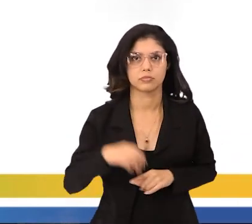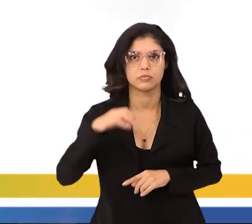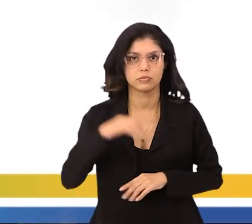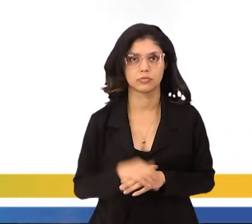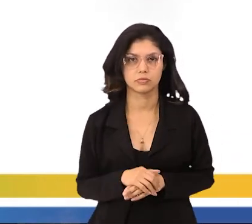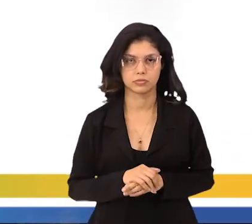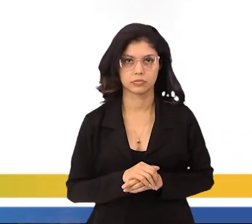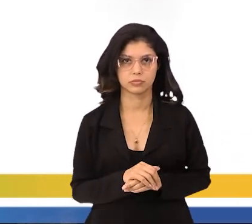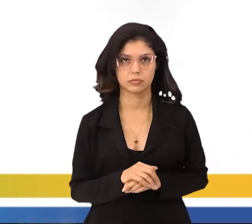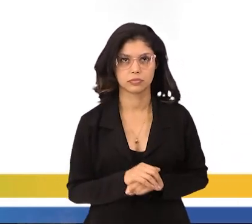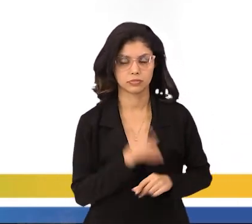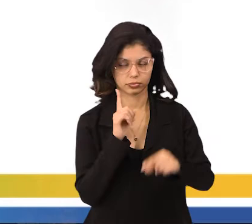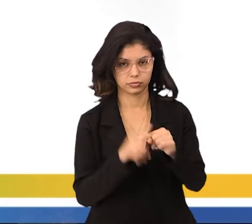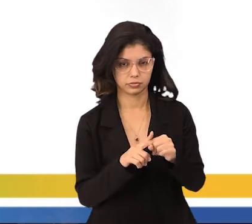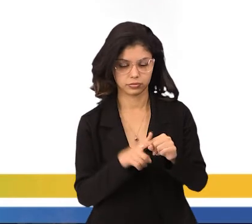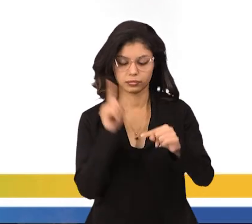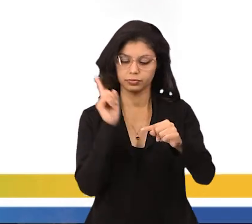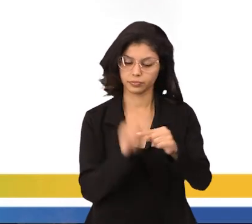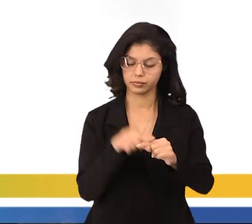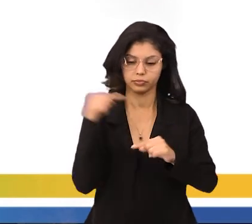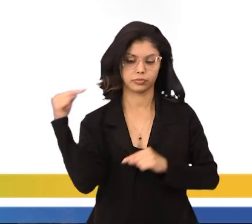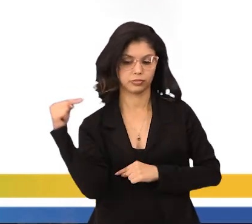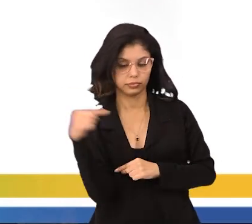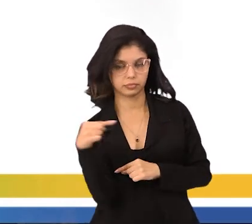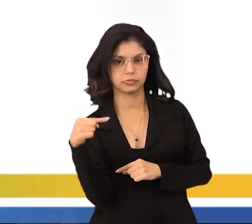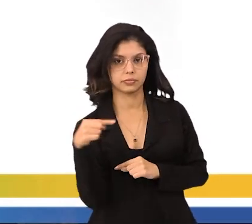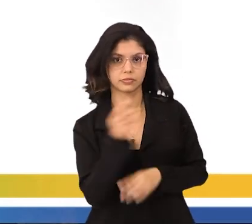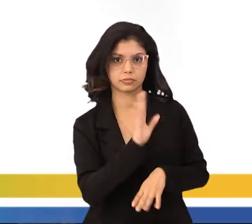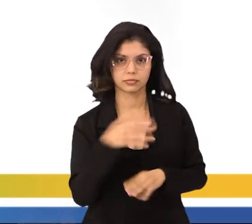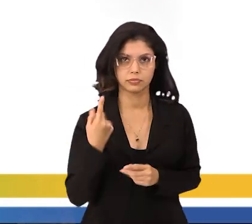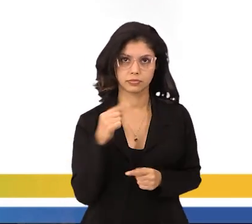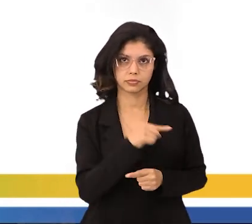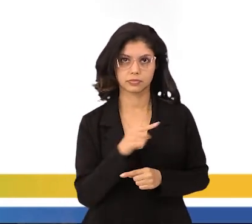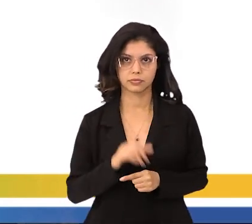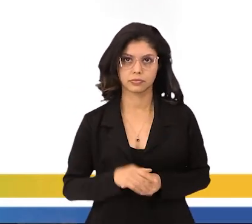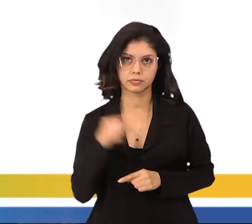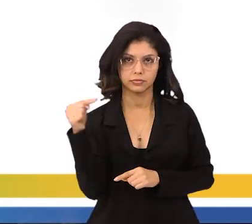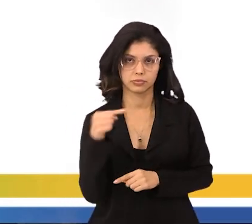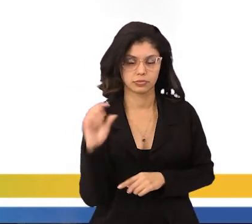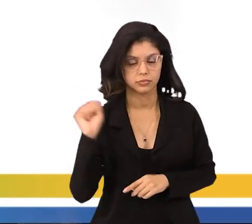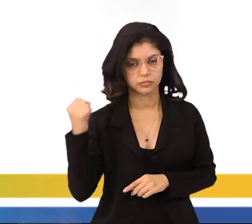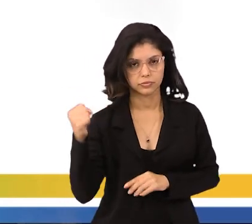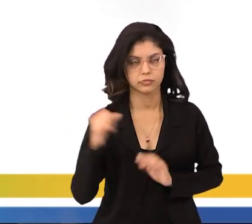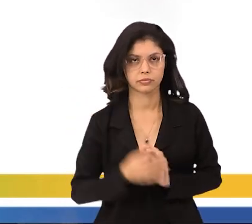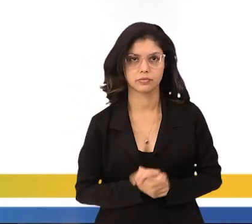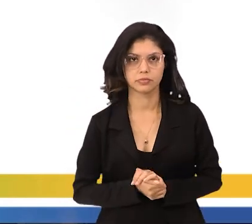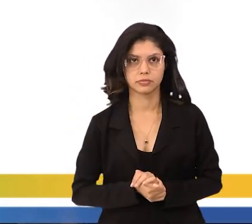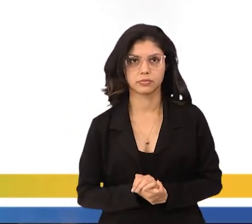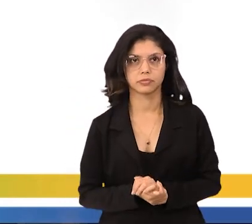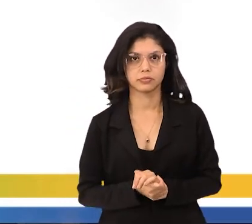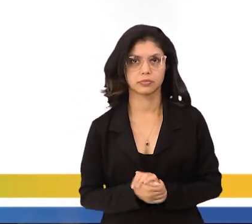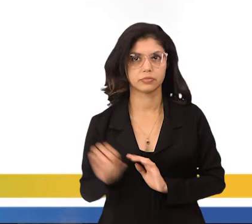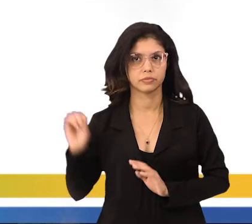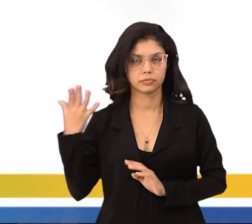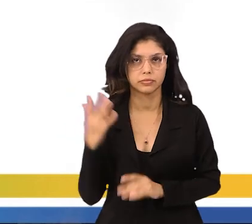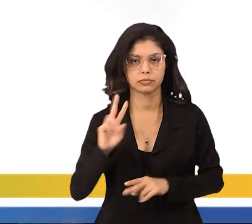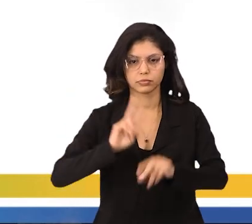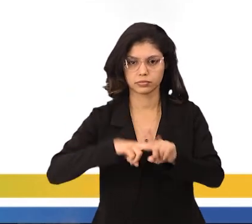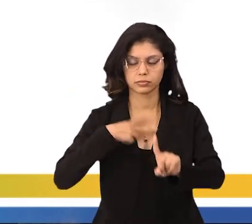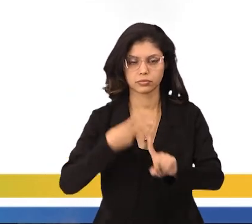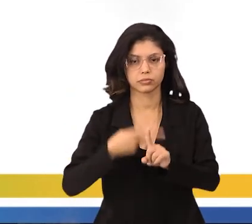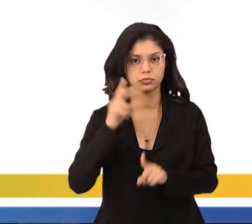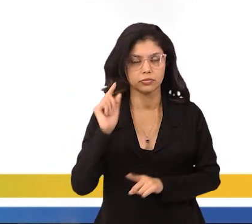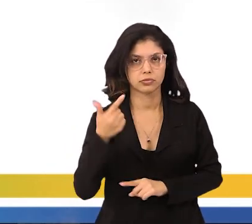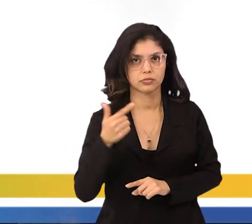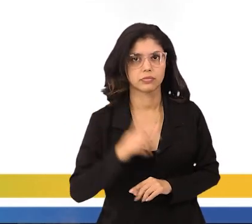ficar menos com menos vai ficar mais, né? Quando eu multiplico mais com menos, vai ficar menos 8, que é, no caso, o dobro do dobro